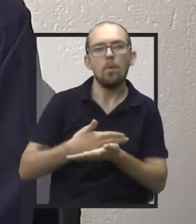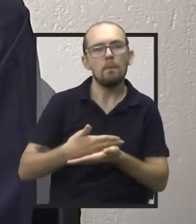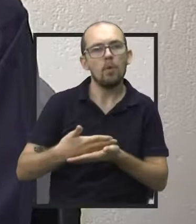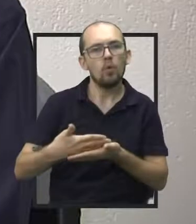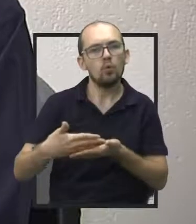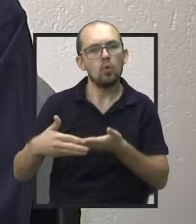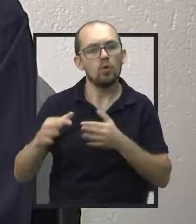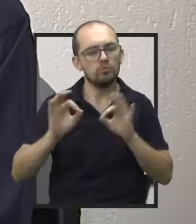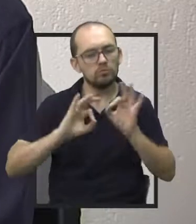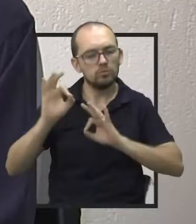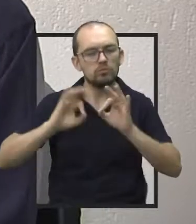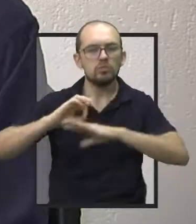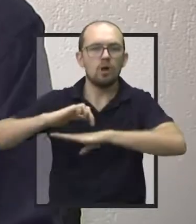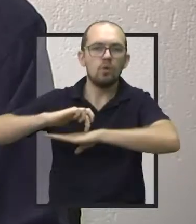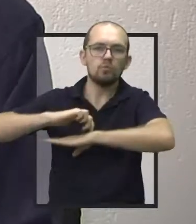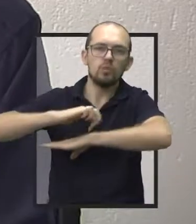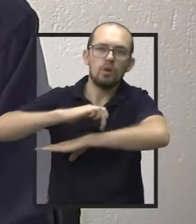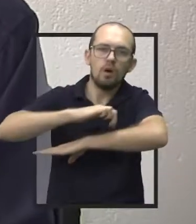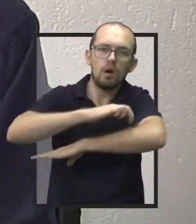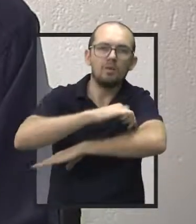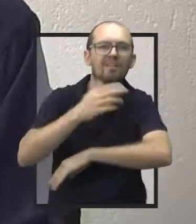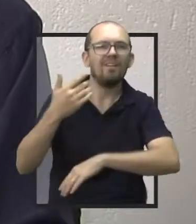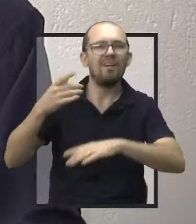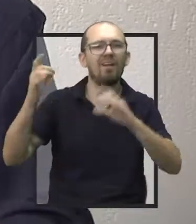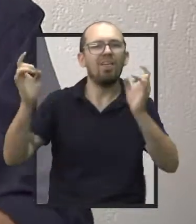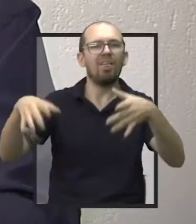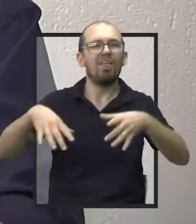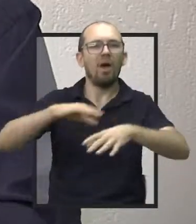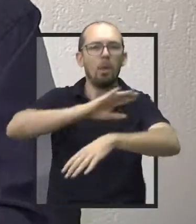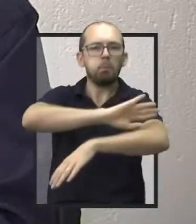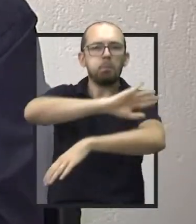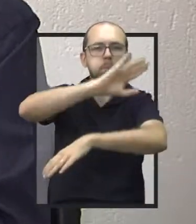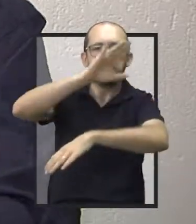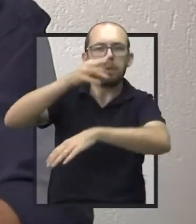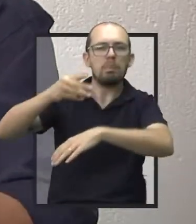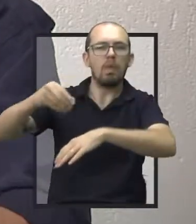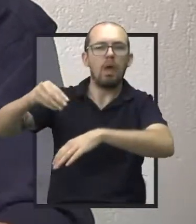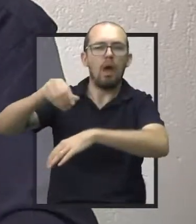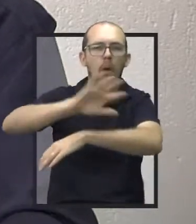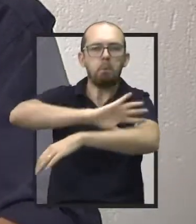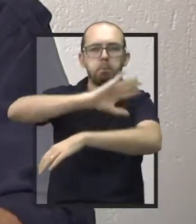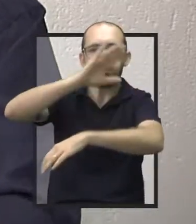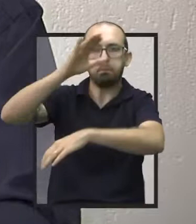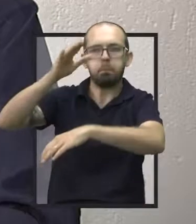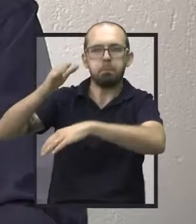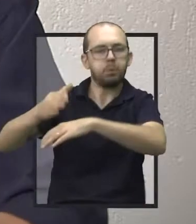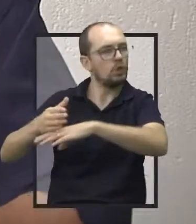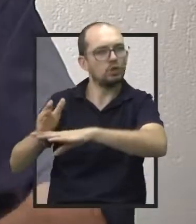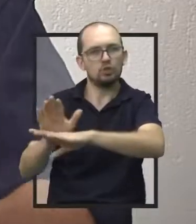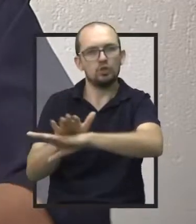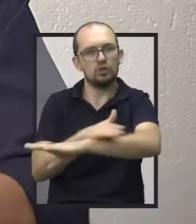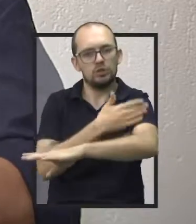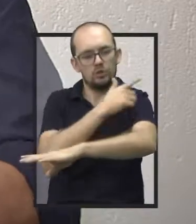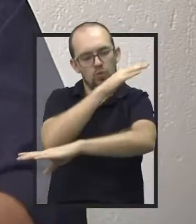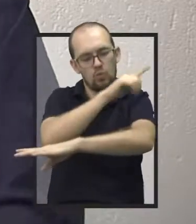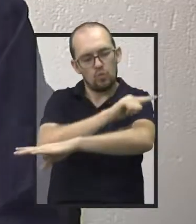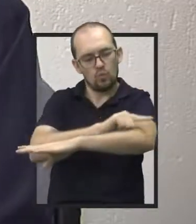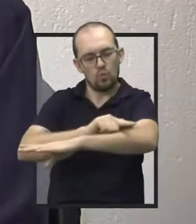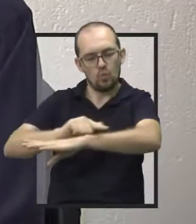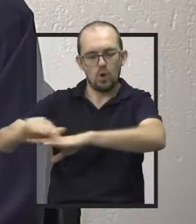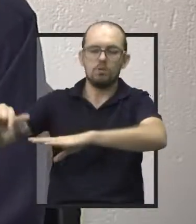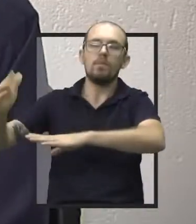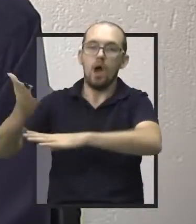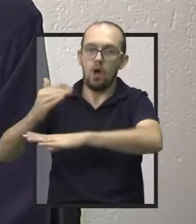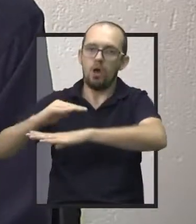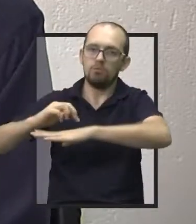a elaborar em uma calçada em tirar aquele barranco que tinha paralelo arrancar sargento e deram-lhe uma condição